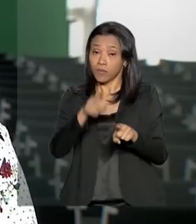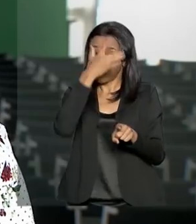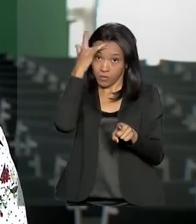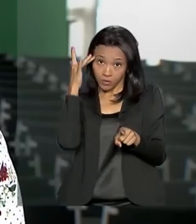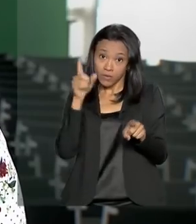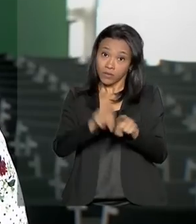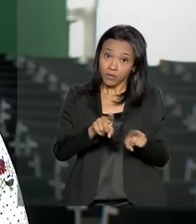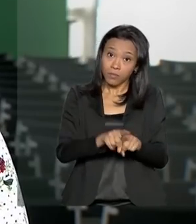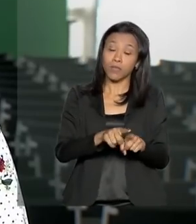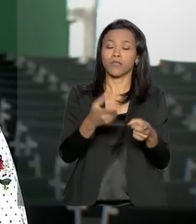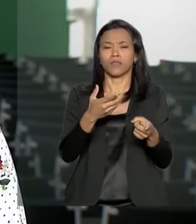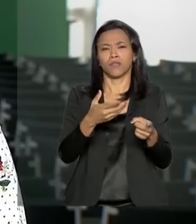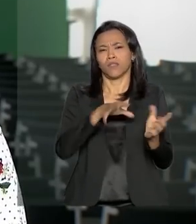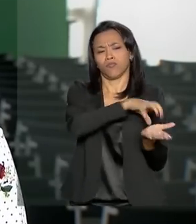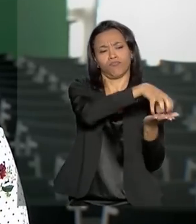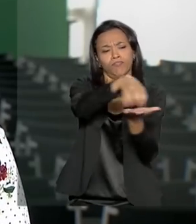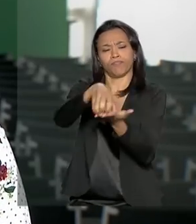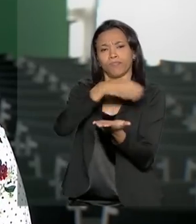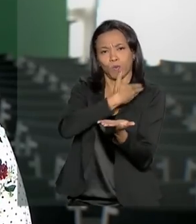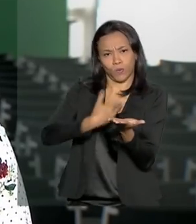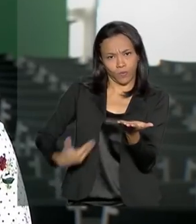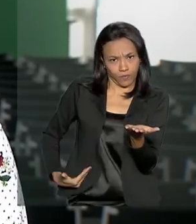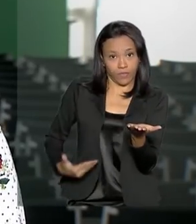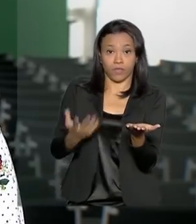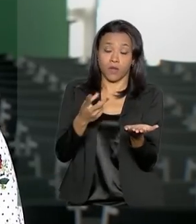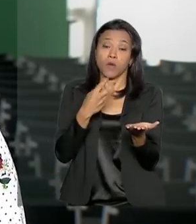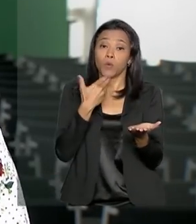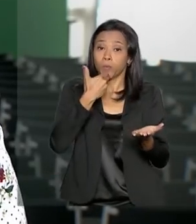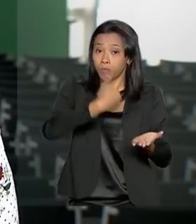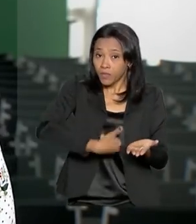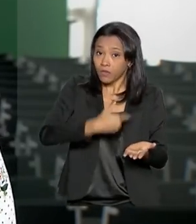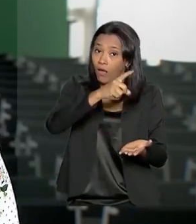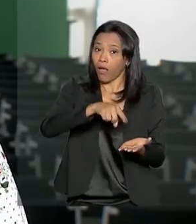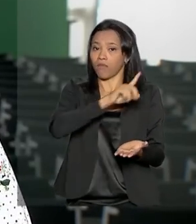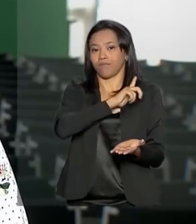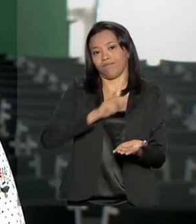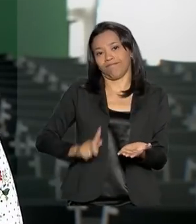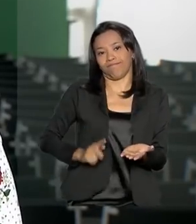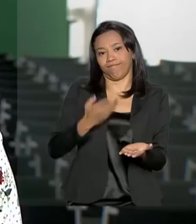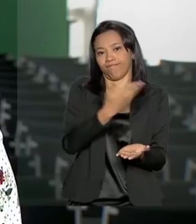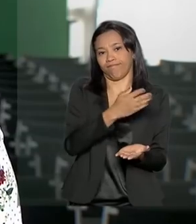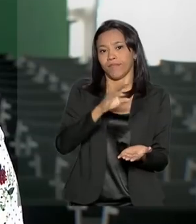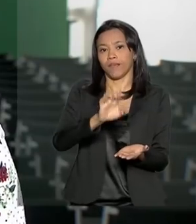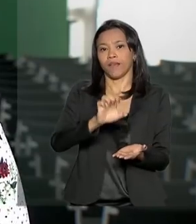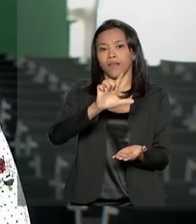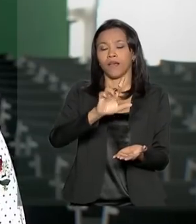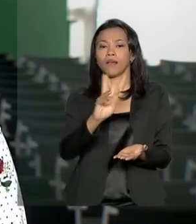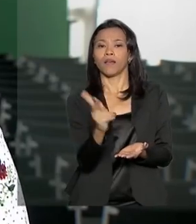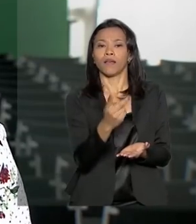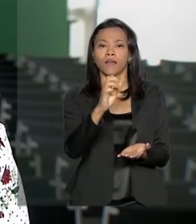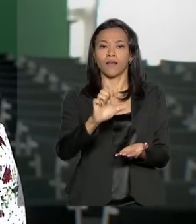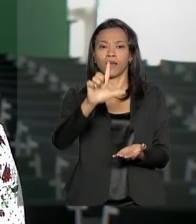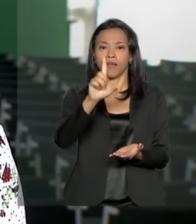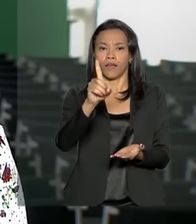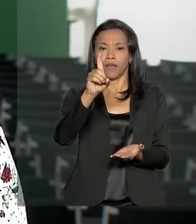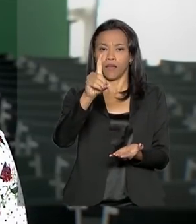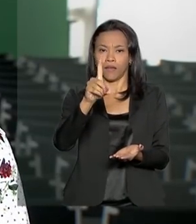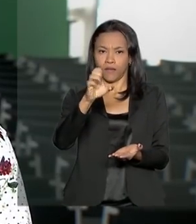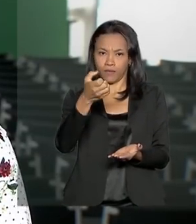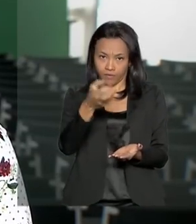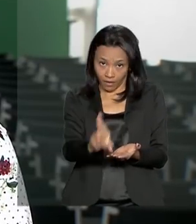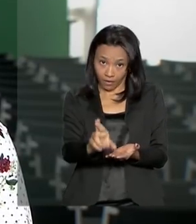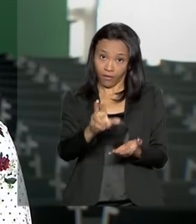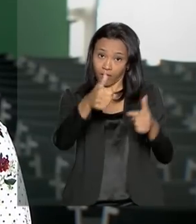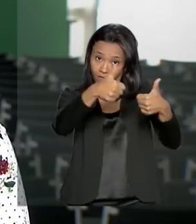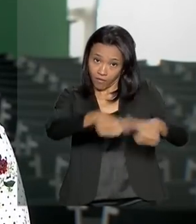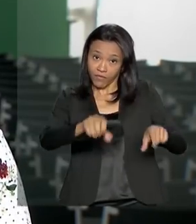do patrimônio o pedido de reforço no estado foi feito pelo Governador Élder Barbalho A Força Nacional Fica no